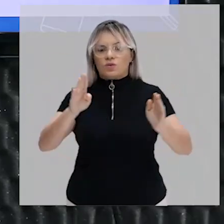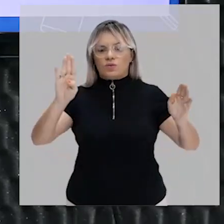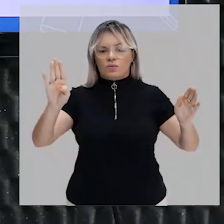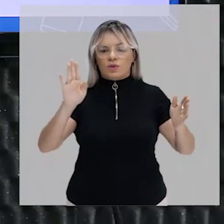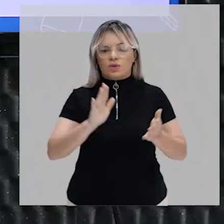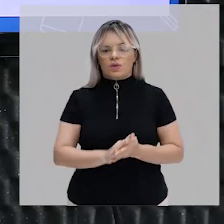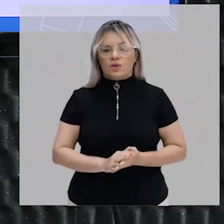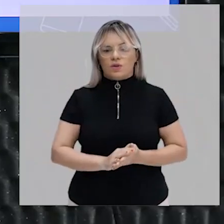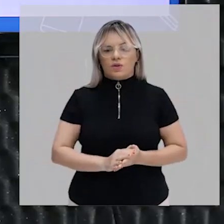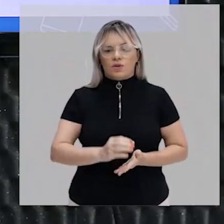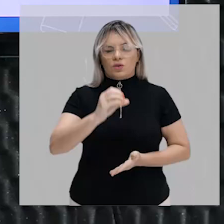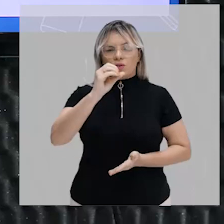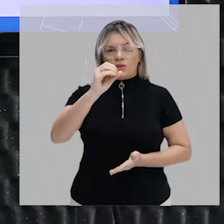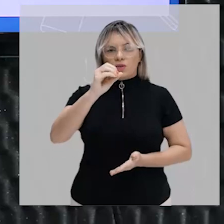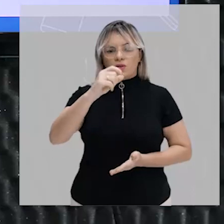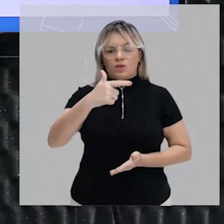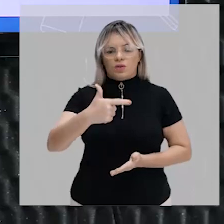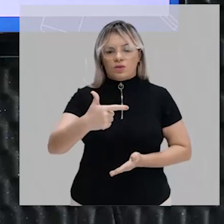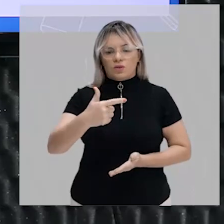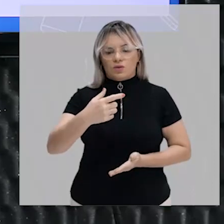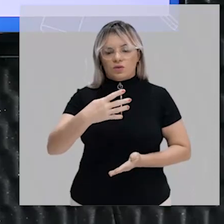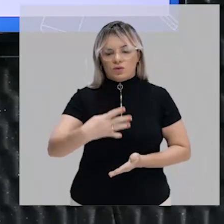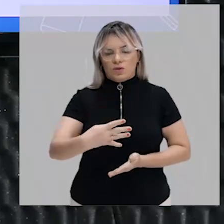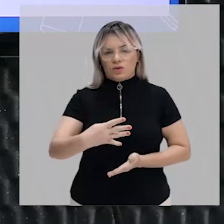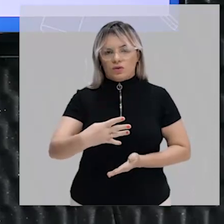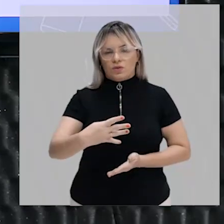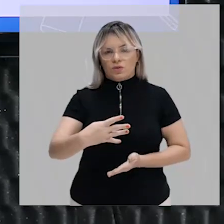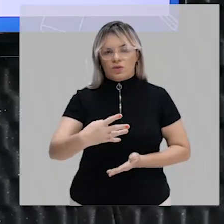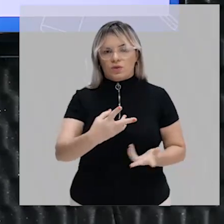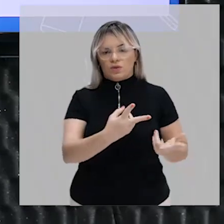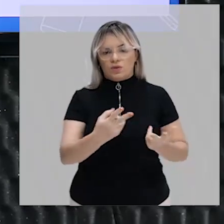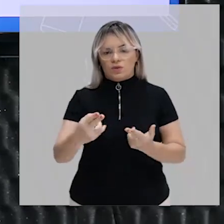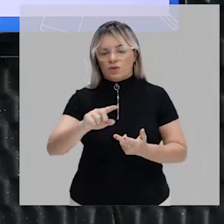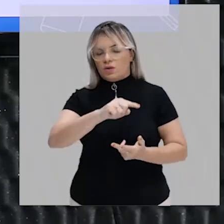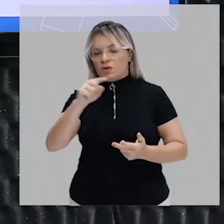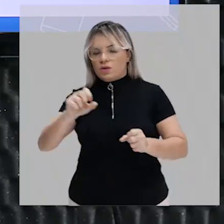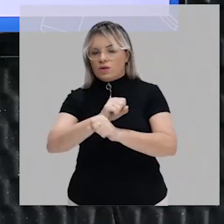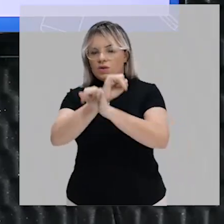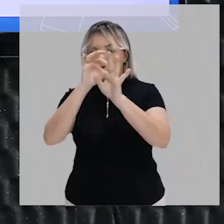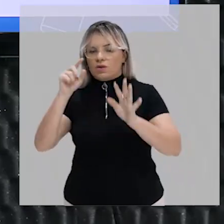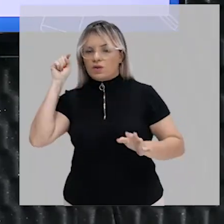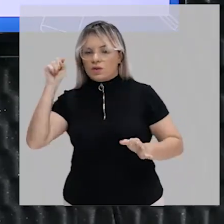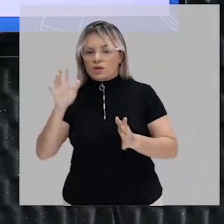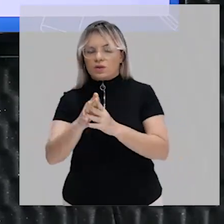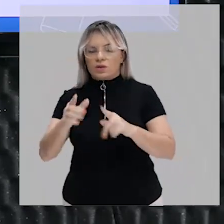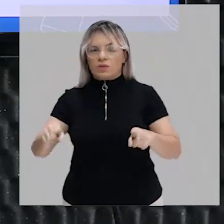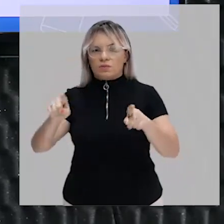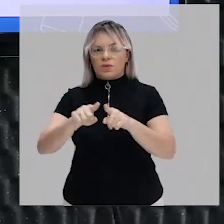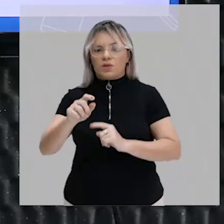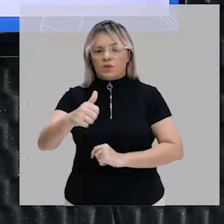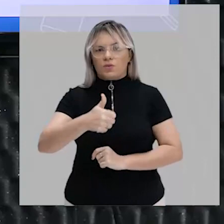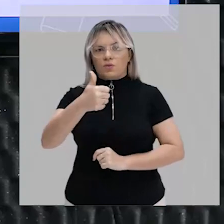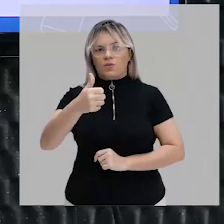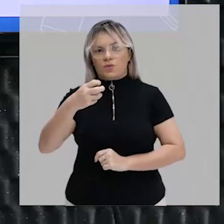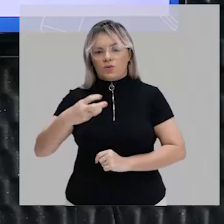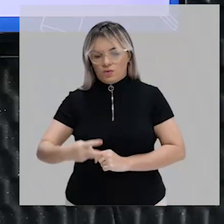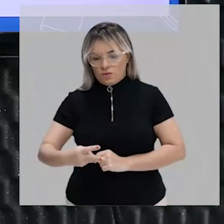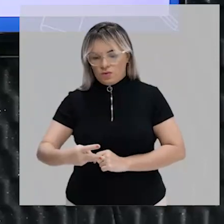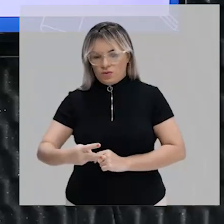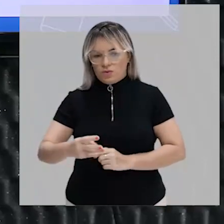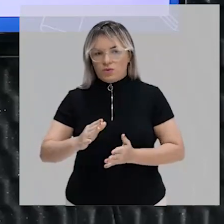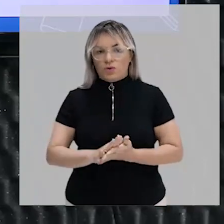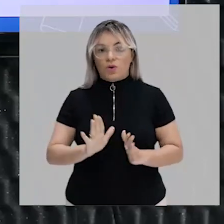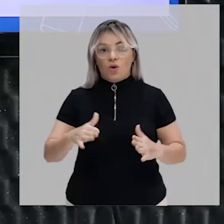o mesmo 0, o mesmo 2, o mesmo 4. E claro, além deles, lá no conjunto B eu tenho o 1 e o 3. Então, olha só o